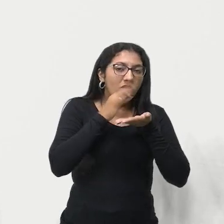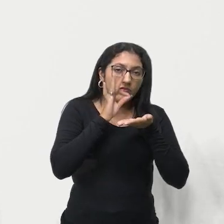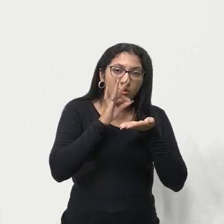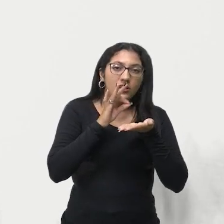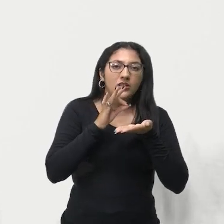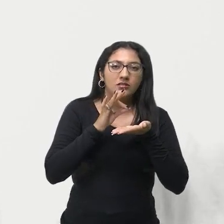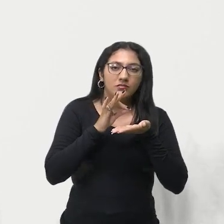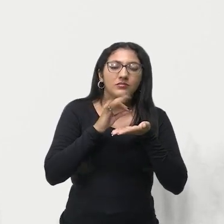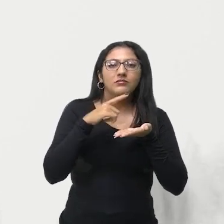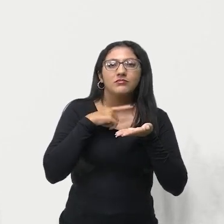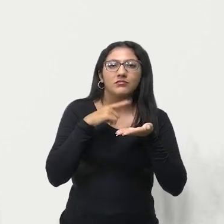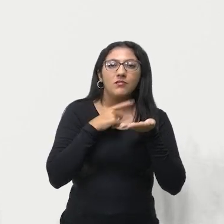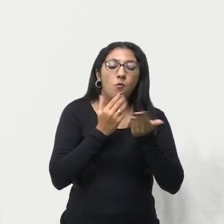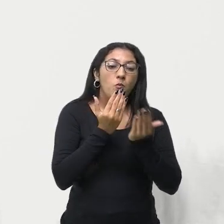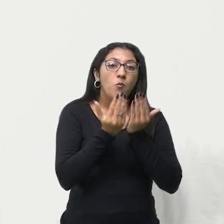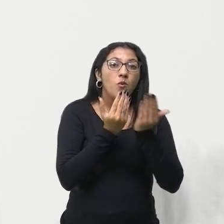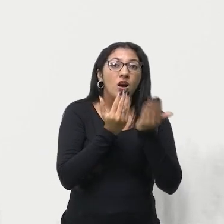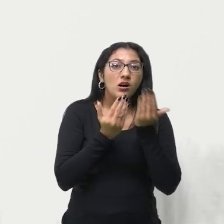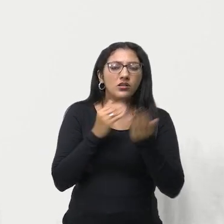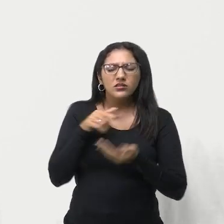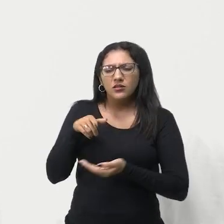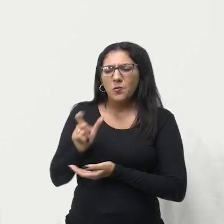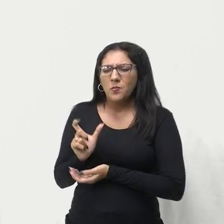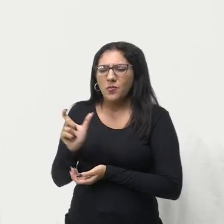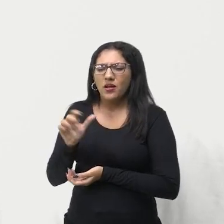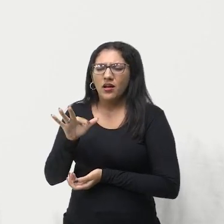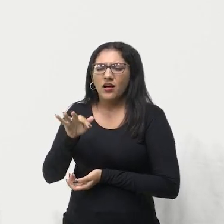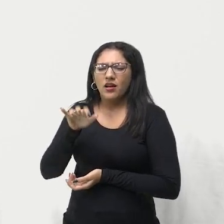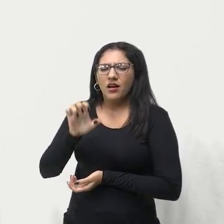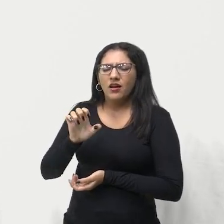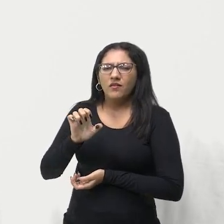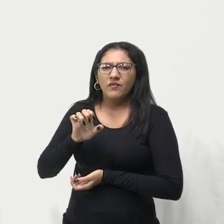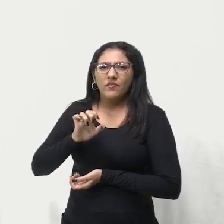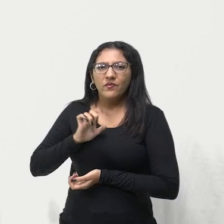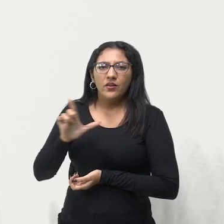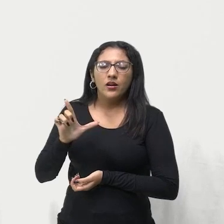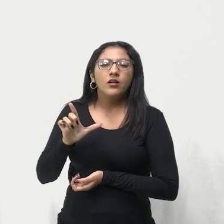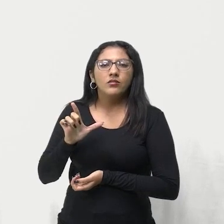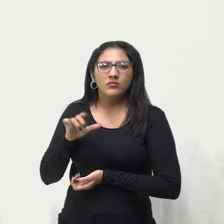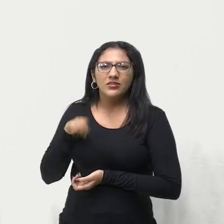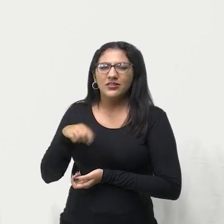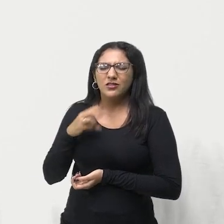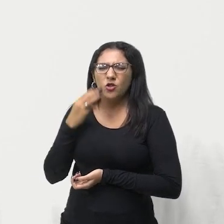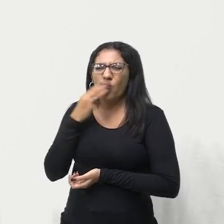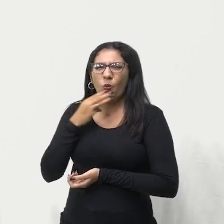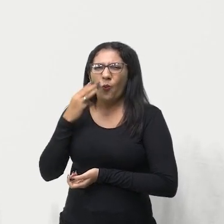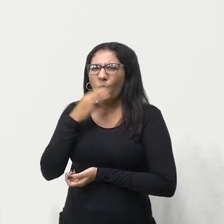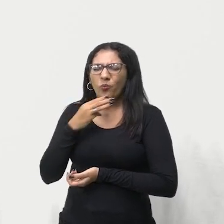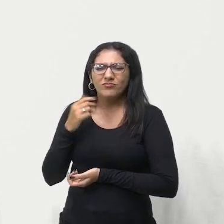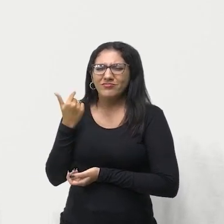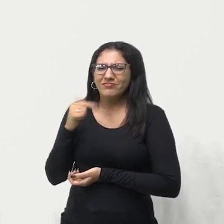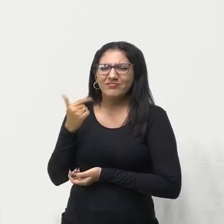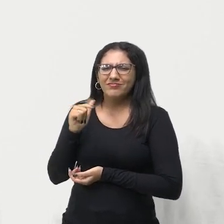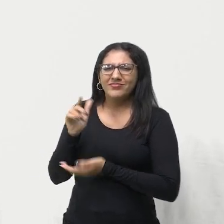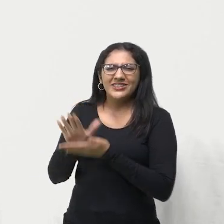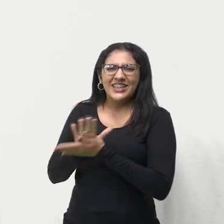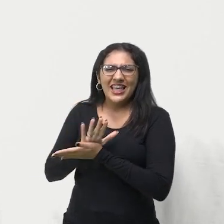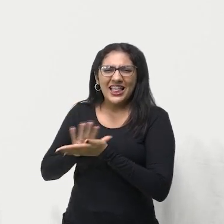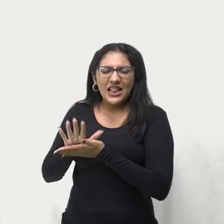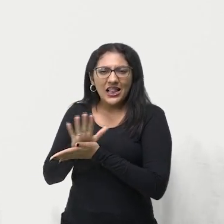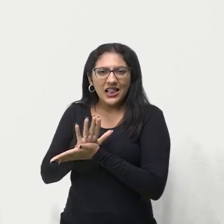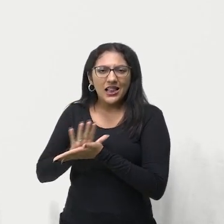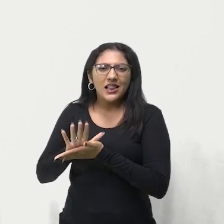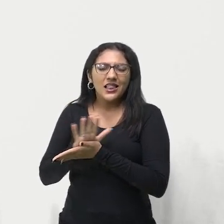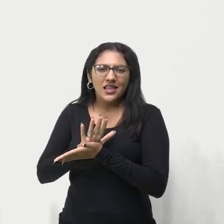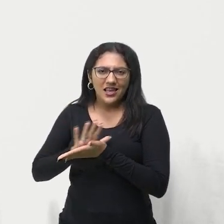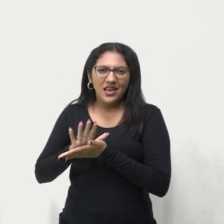café com o fel, né? Ali, aquele elemento ali, né, que a gente muitas